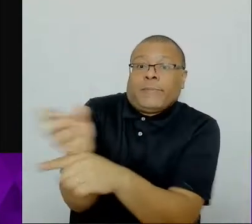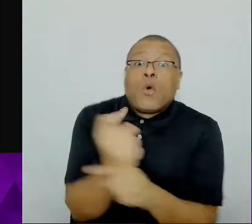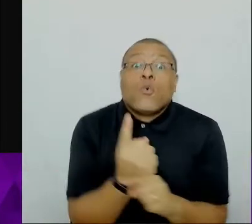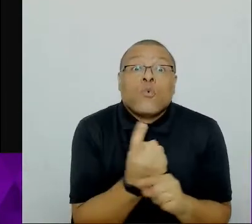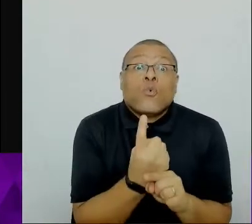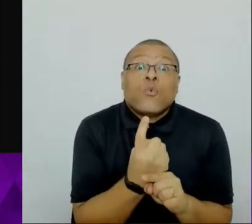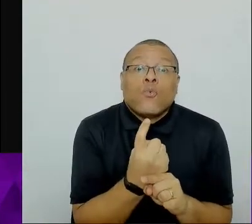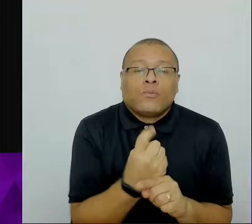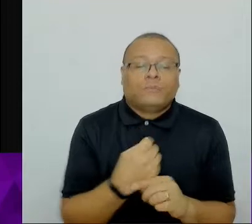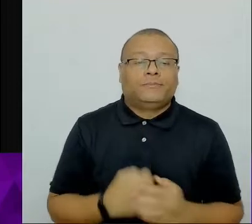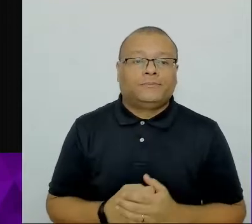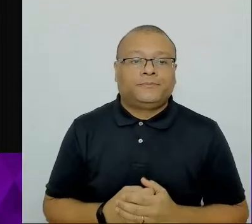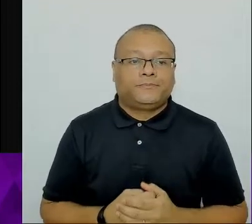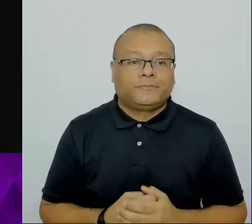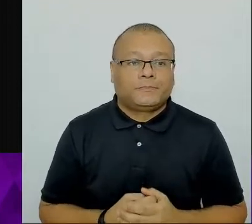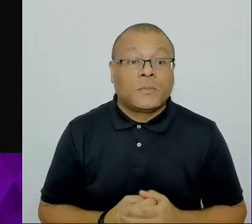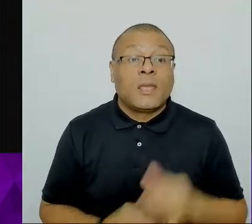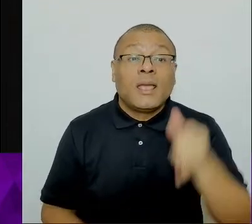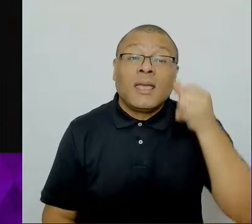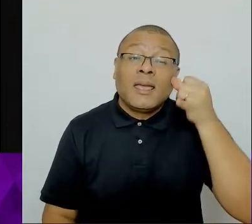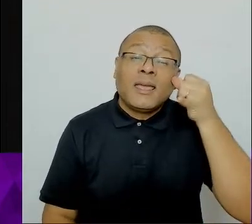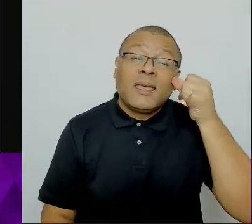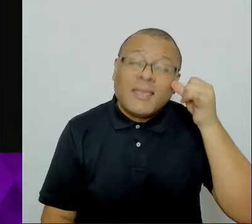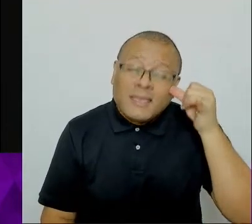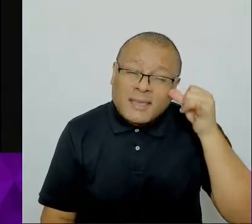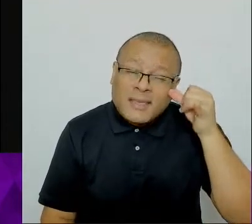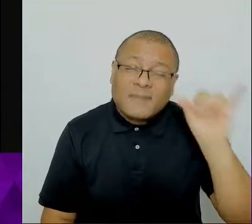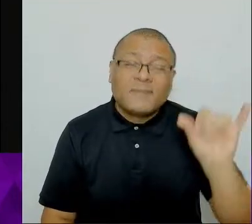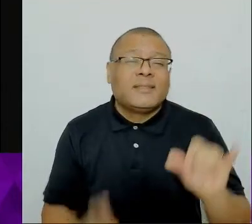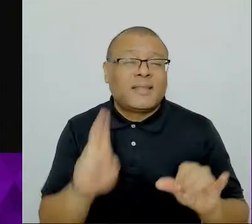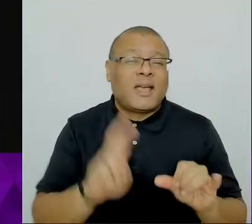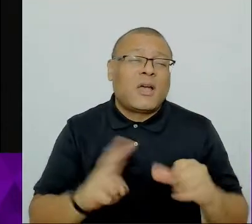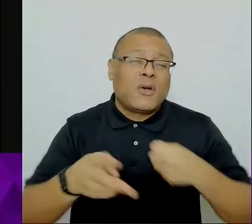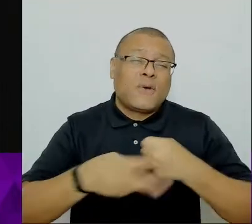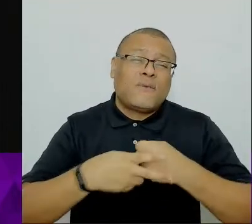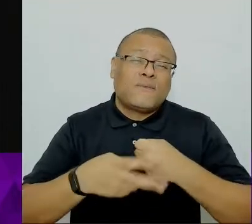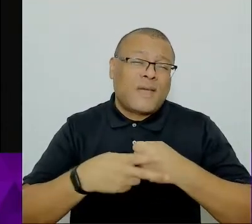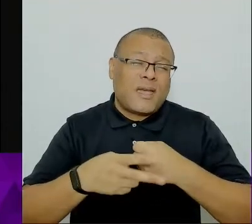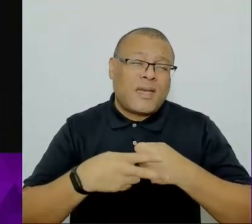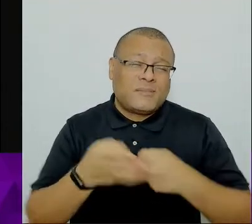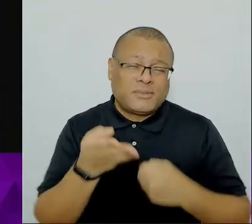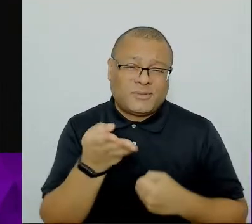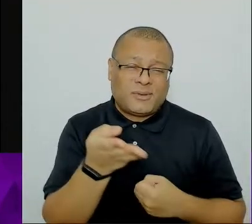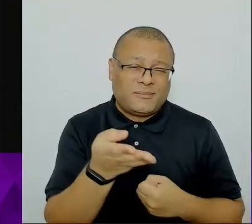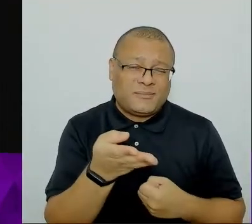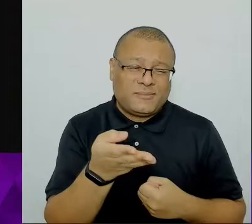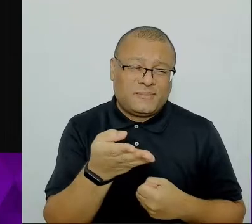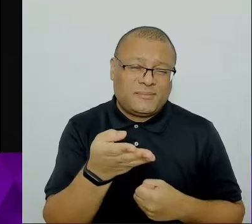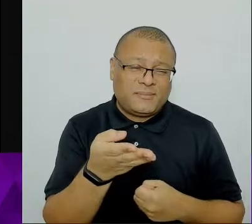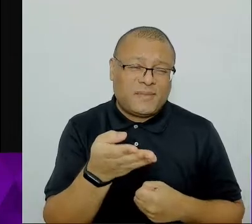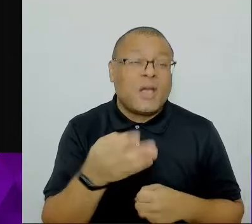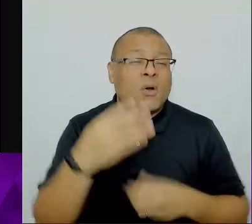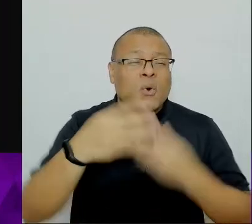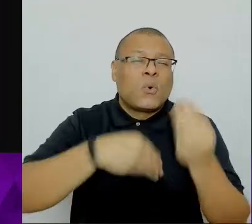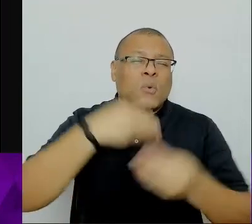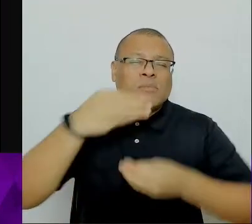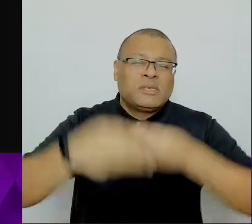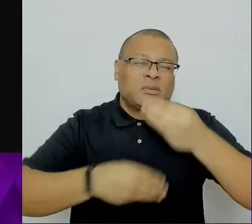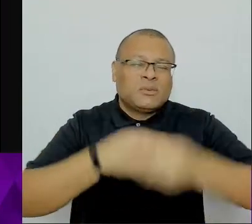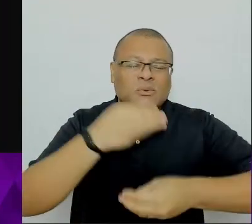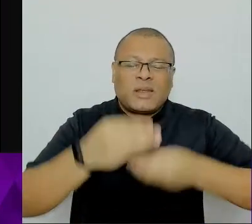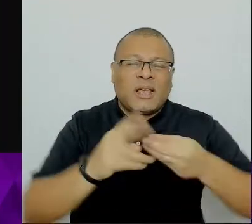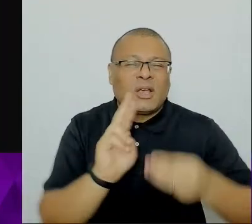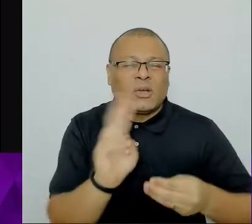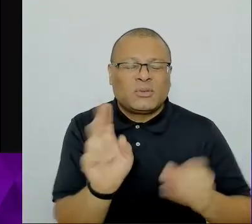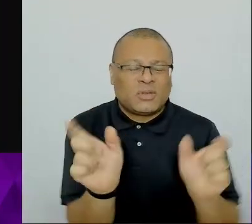apenas ele. O que é bom evitar, como a gente falou, né? Utilizar verbos para listagem, por exemplo, ou até misturar get com dogs para